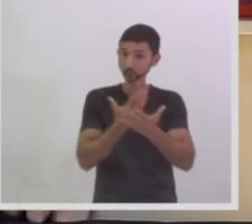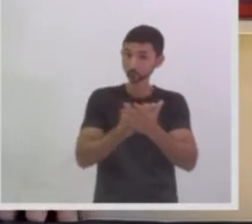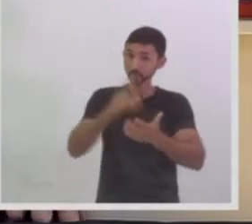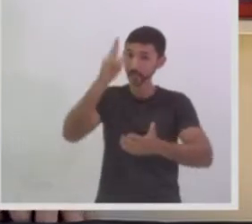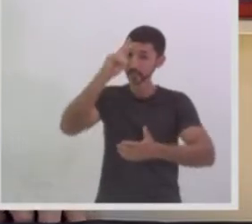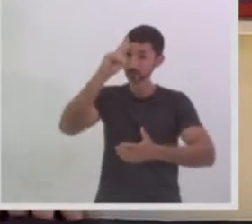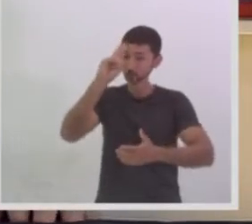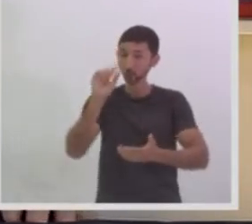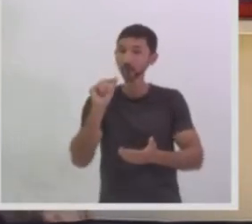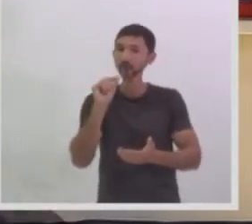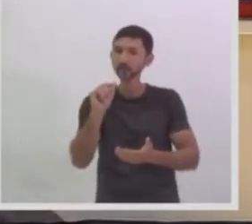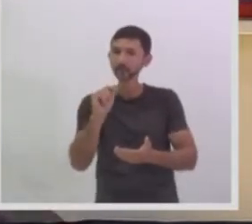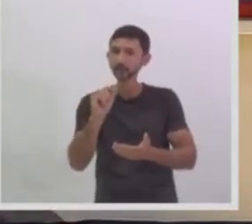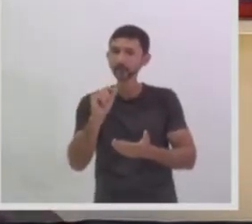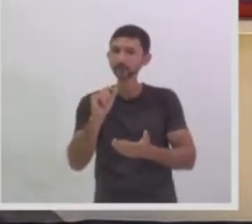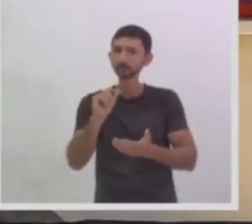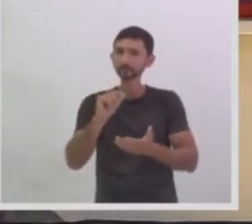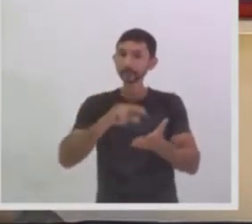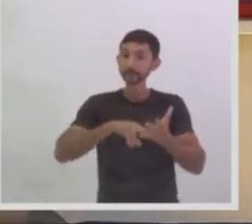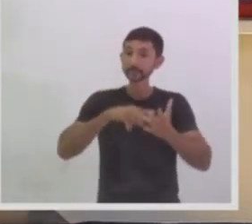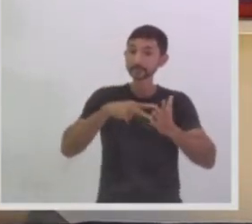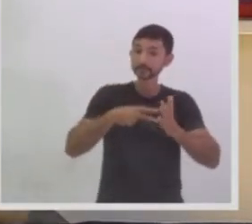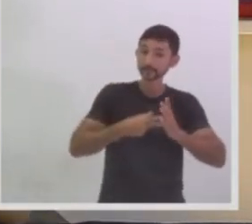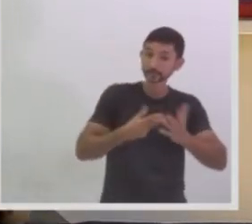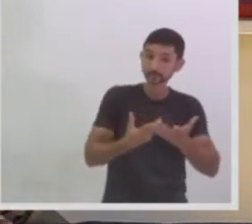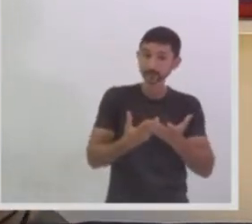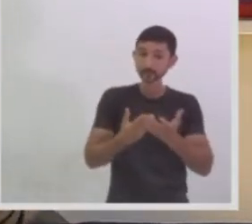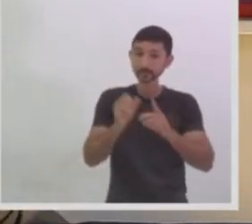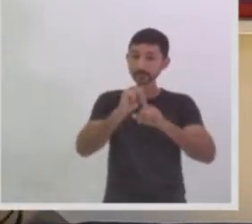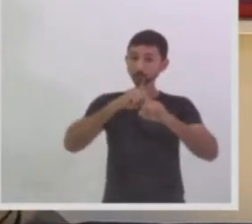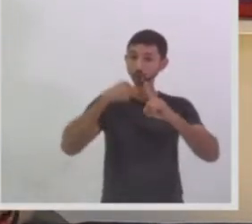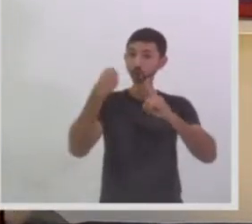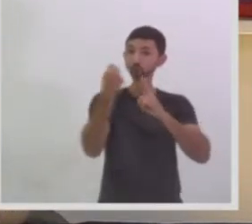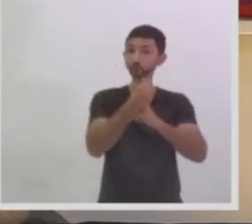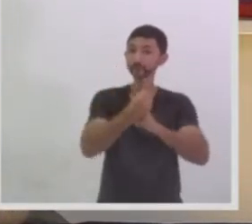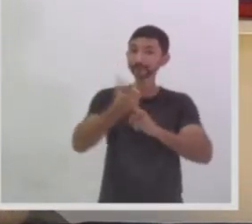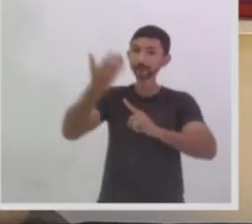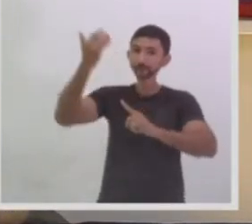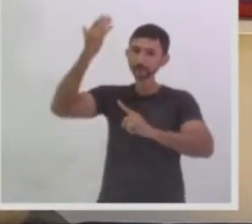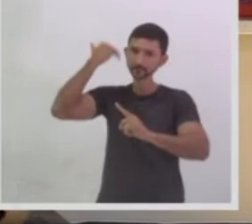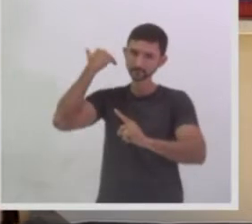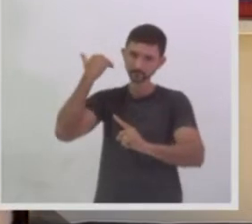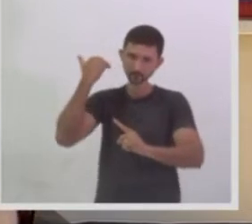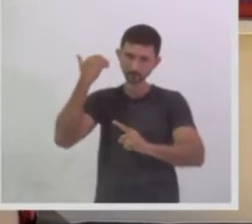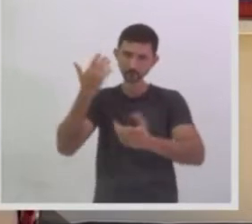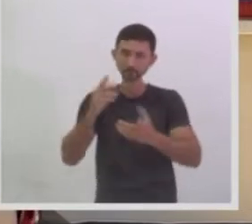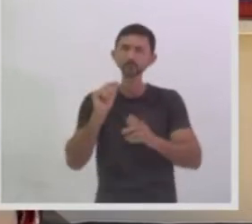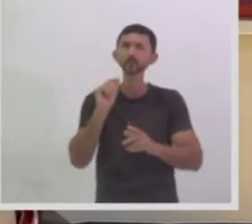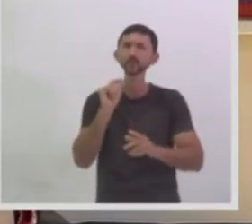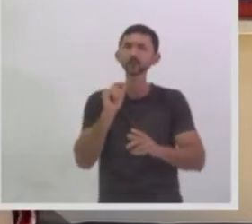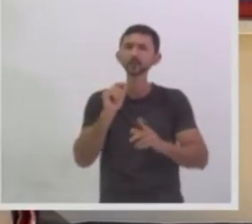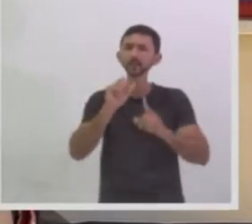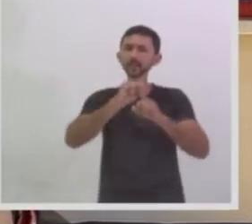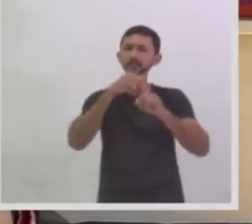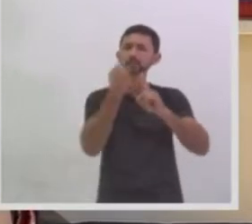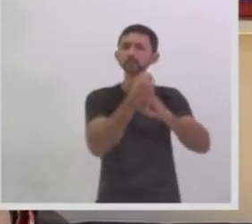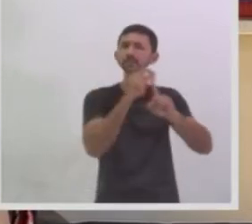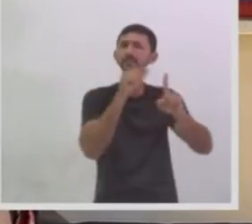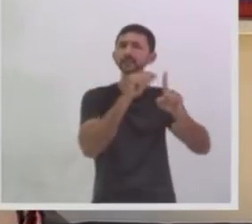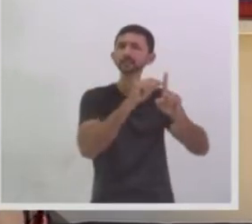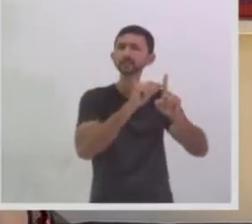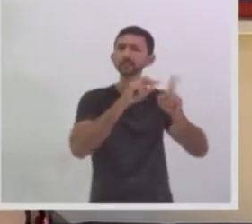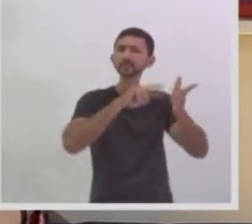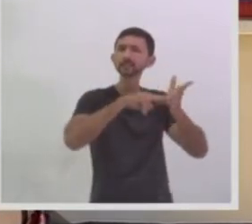no sentido das sociedades do passado. O que são sociedades? É o ser humano, sou eu, sou